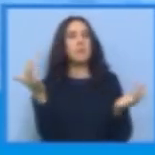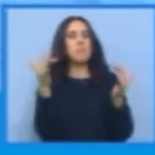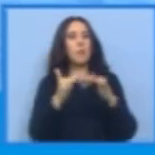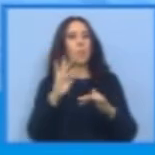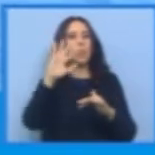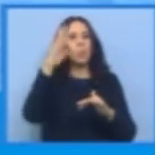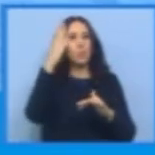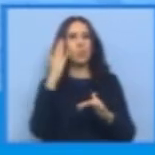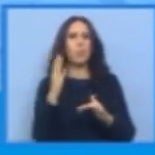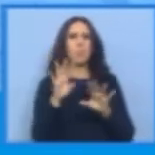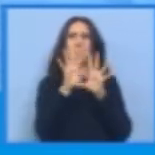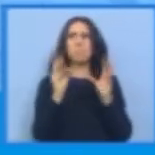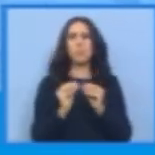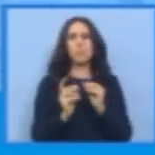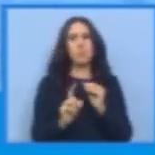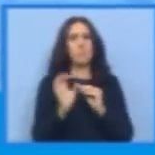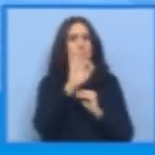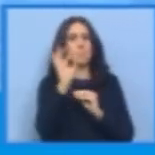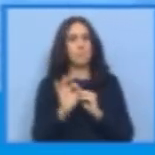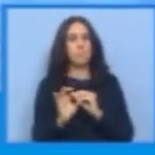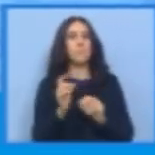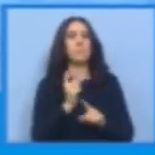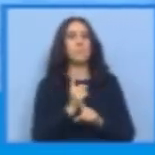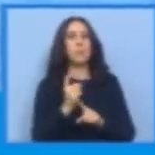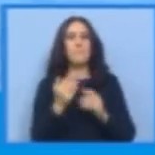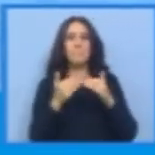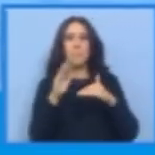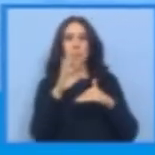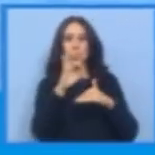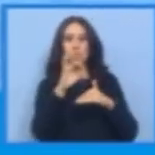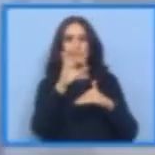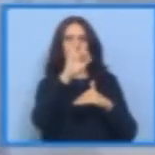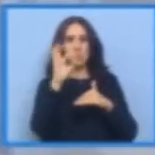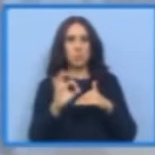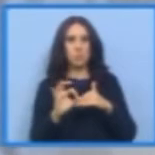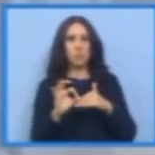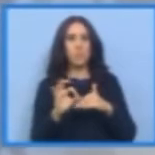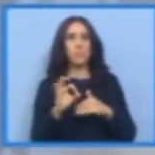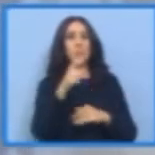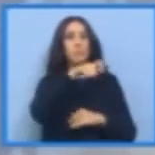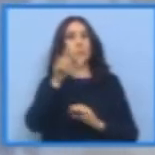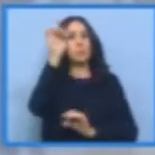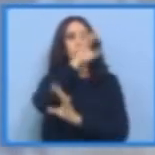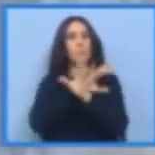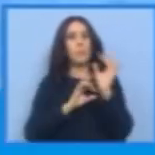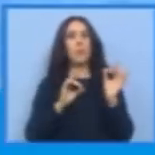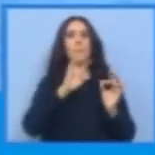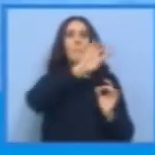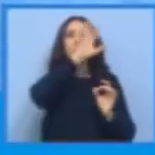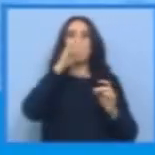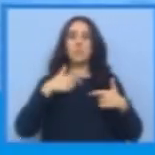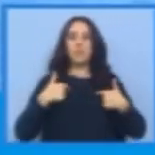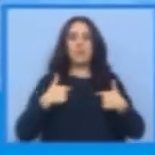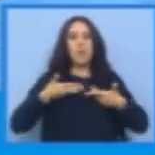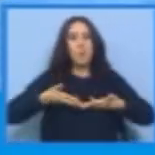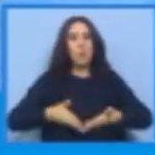Não em termos absolutos, mas em termos percentuais. Mais de 8% dos europeus não vive no seu país de origem. E